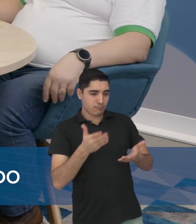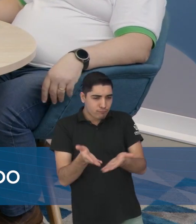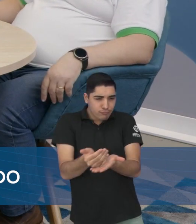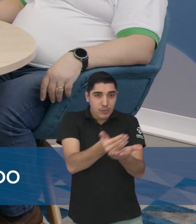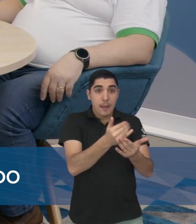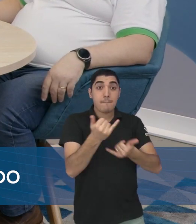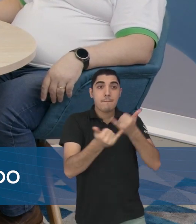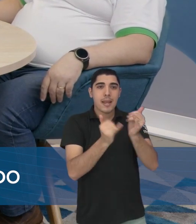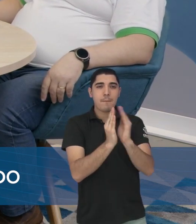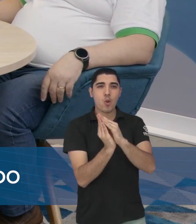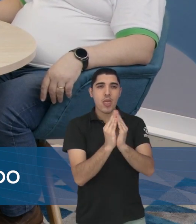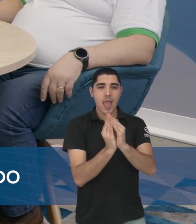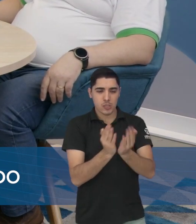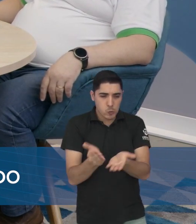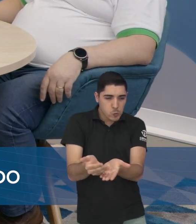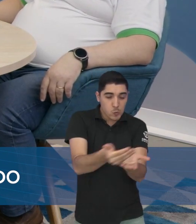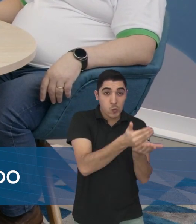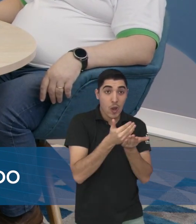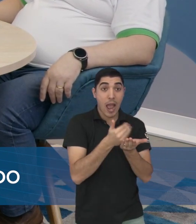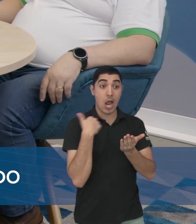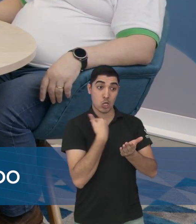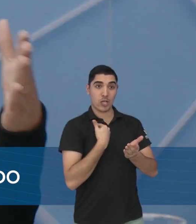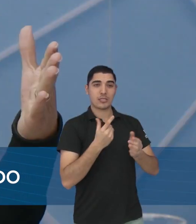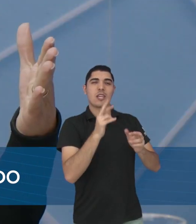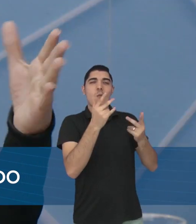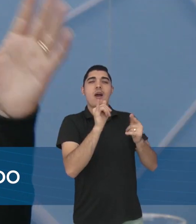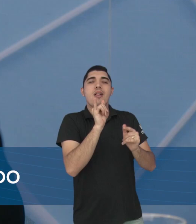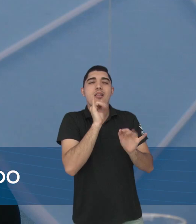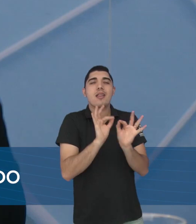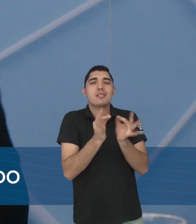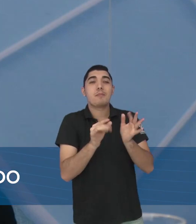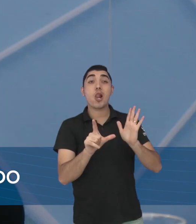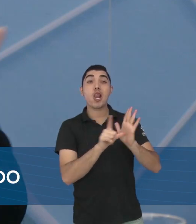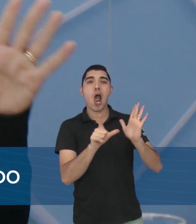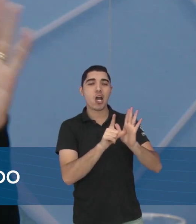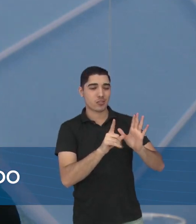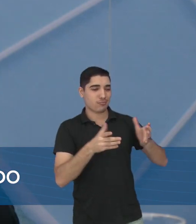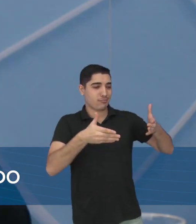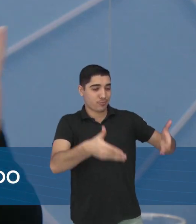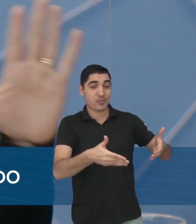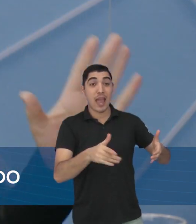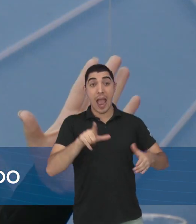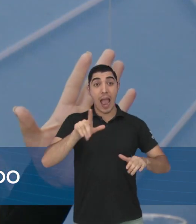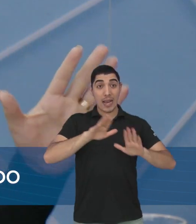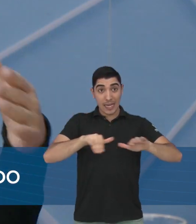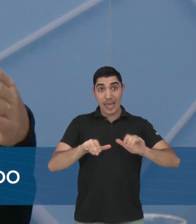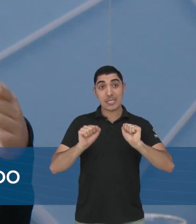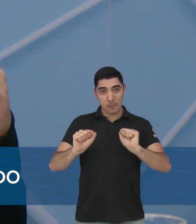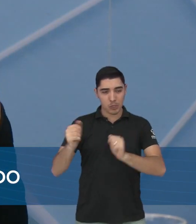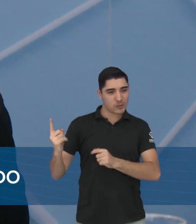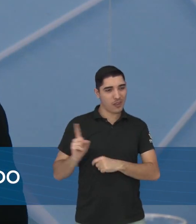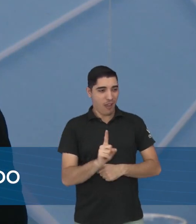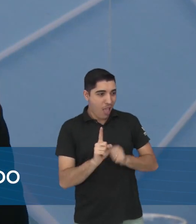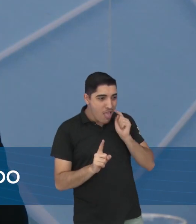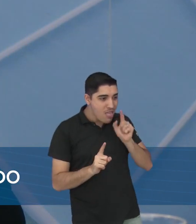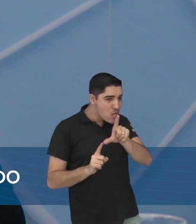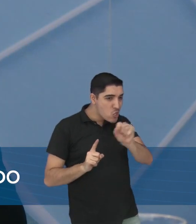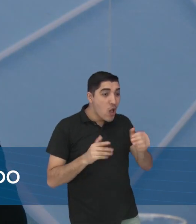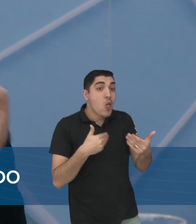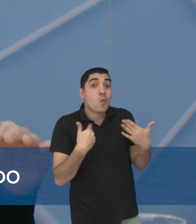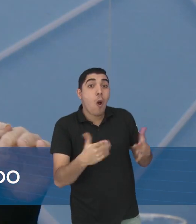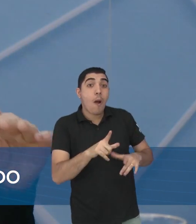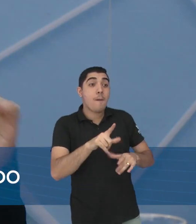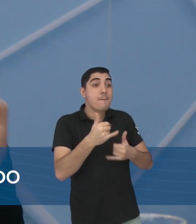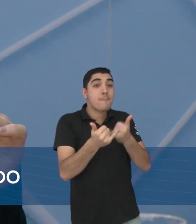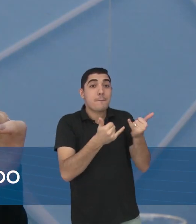Então a gente monta uma lojinha e aí as crianças sobem nessa lojinha e ela pode entrar nessa lojinha e ela escolher o brinquedo. Porque muitas vezes essas crianças não têm